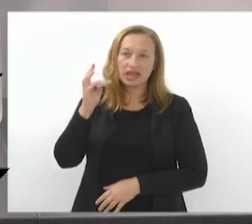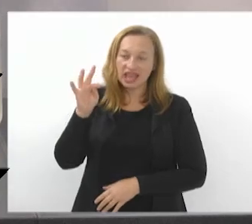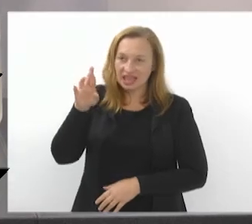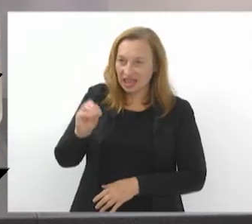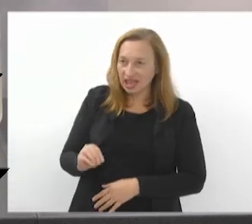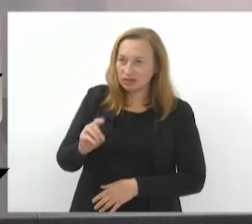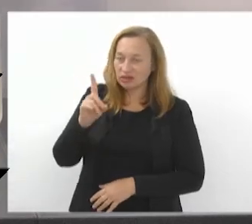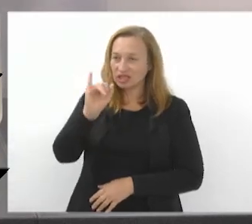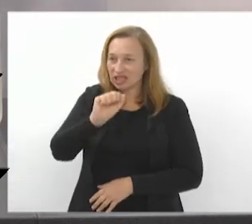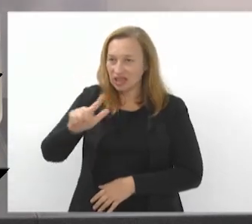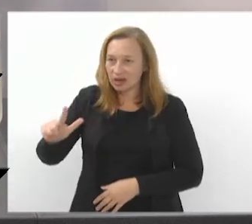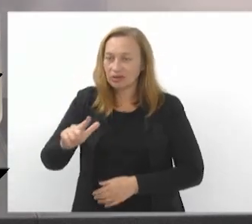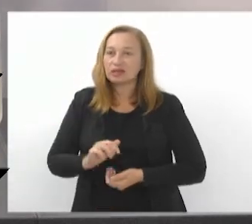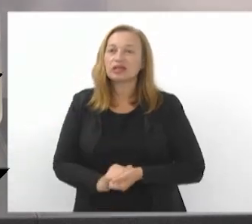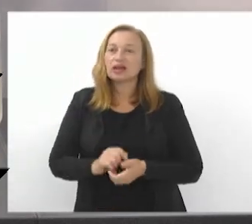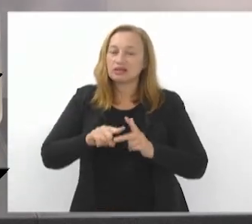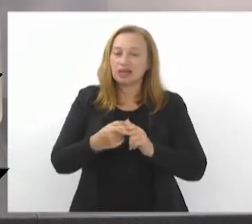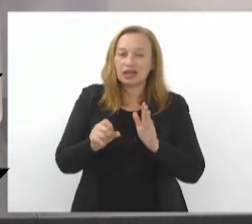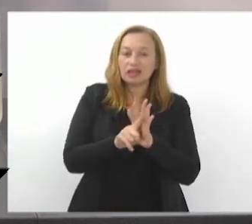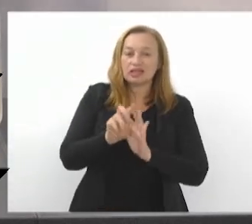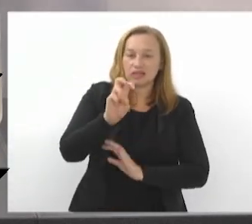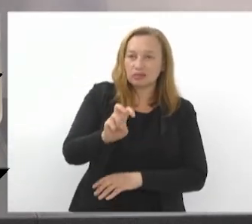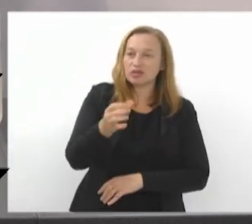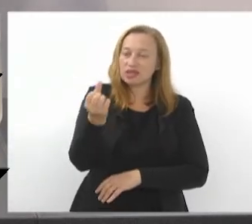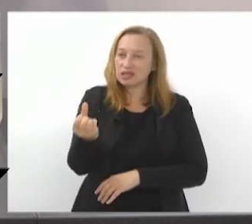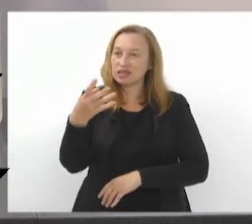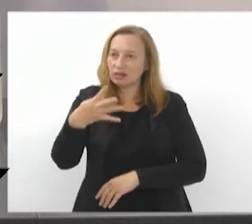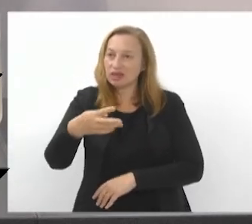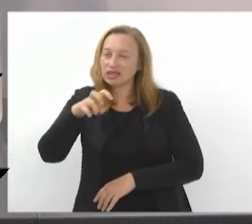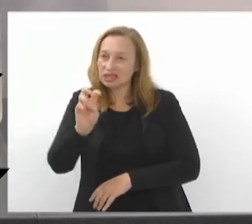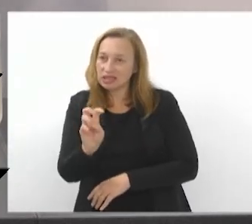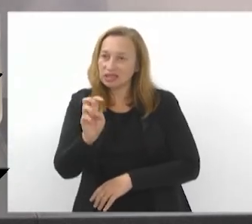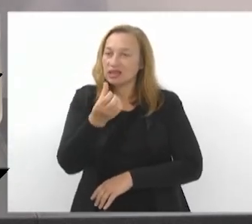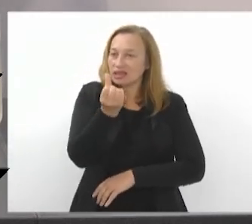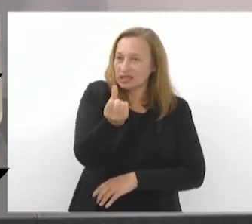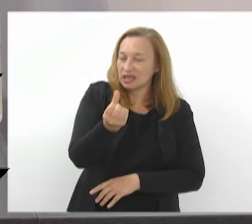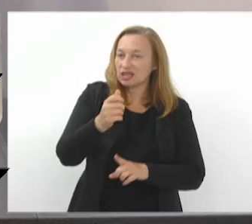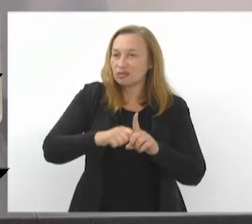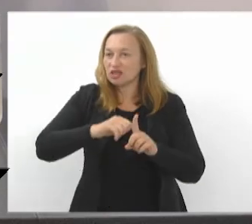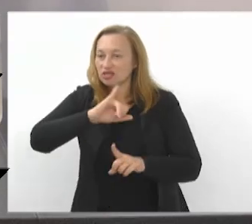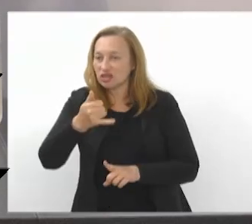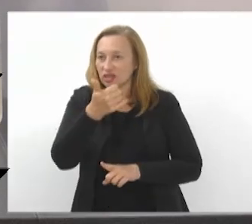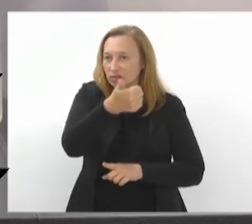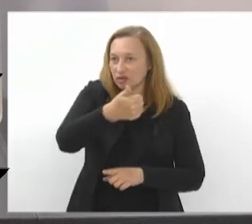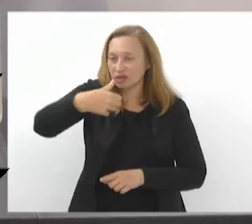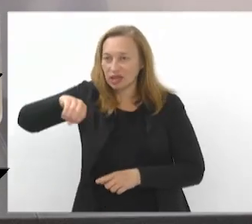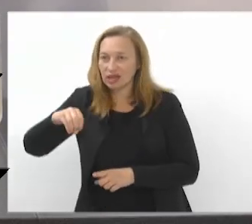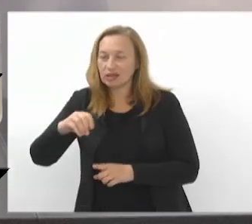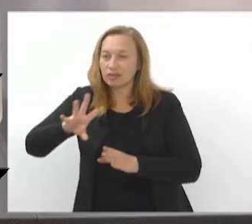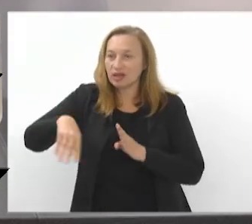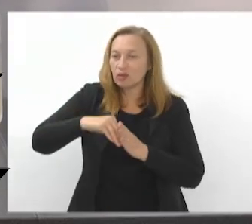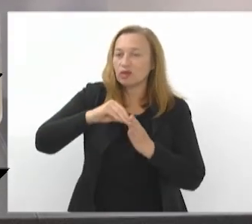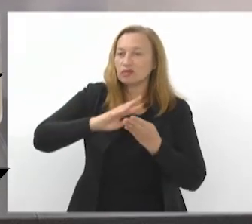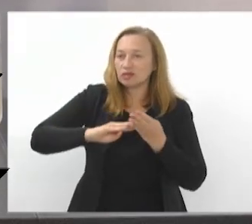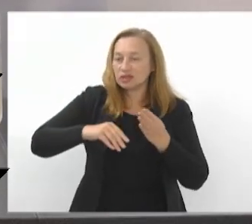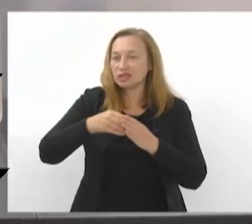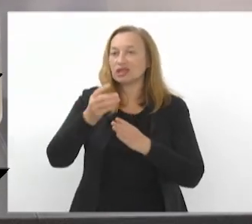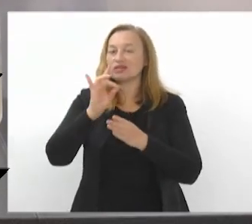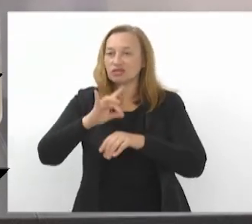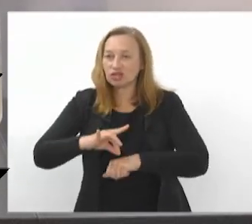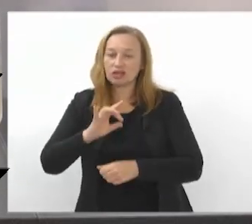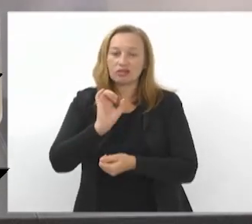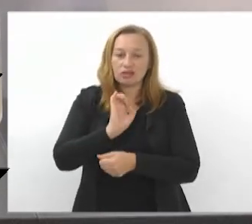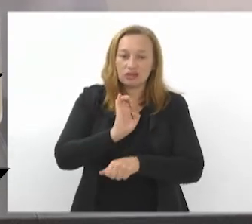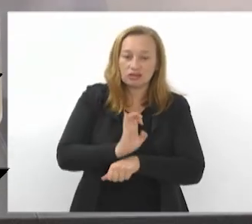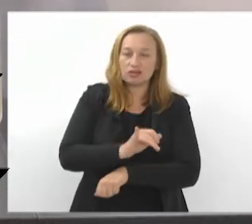Miranda e Daniel Librelon, que altera a Lei 5.645, de 6 de janeiro de 2010, para incluir no calendário oficial do Estado do